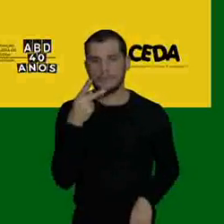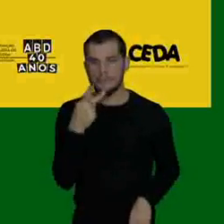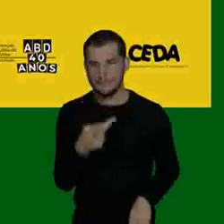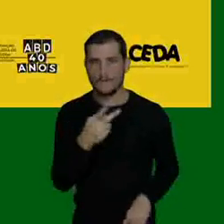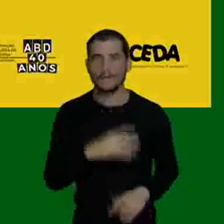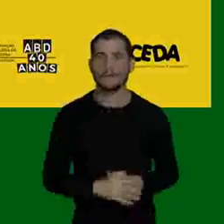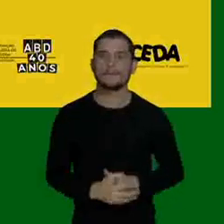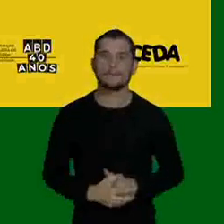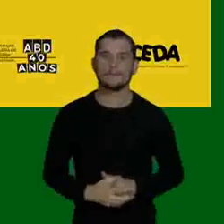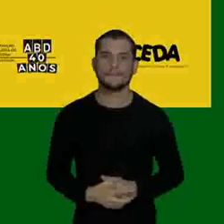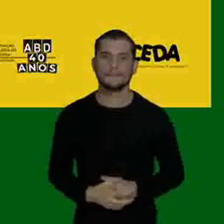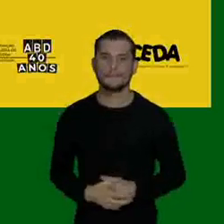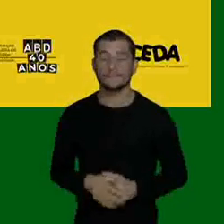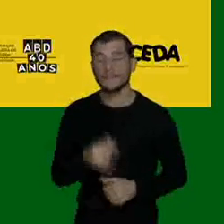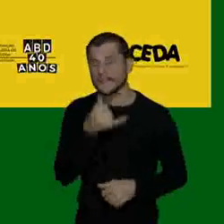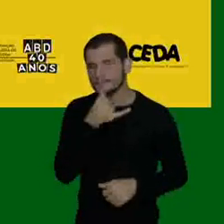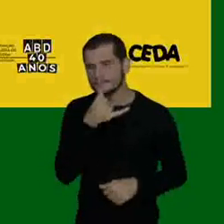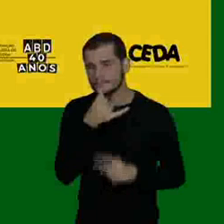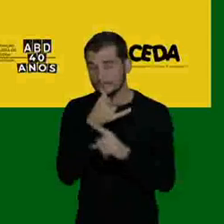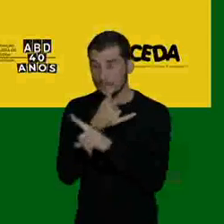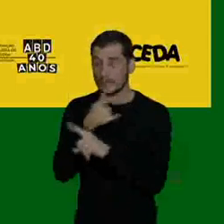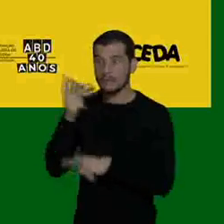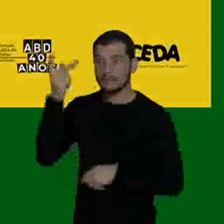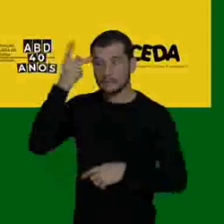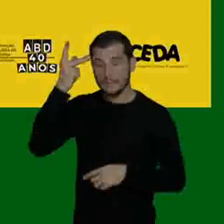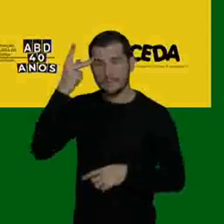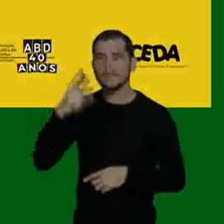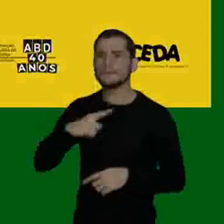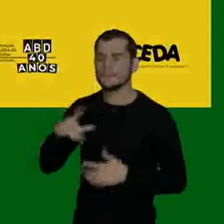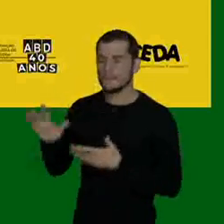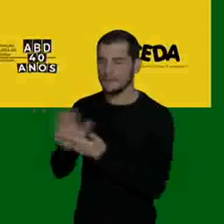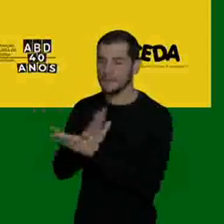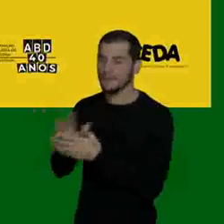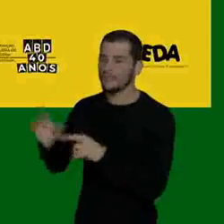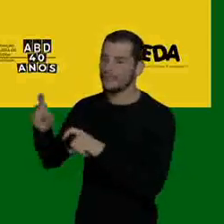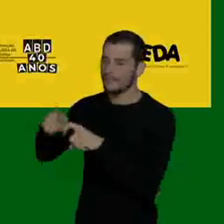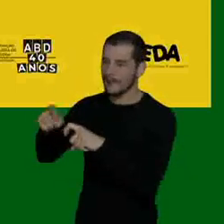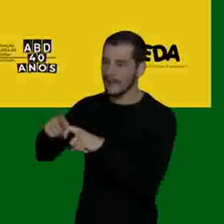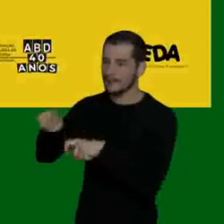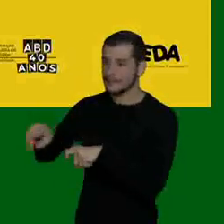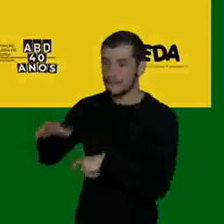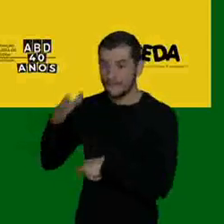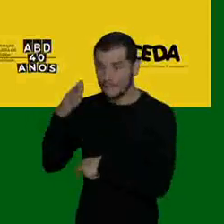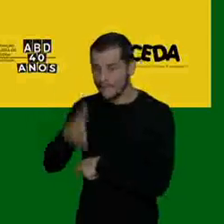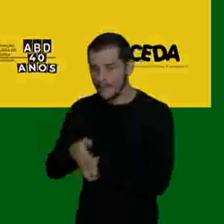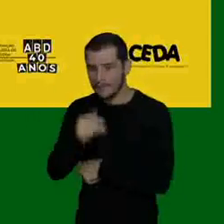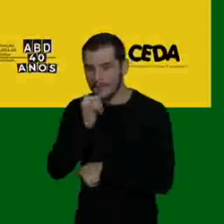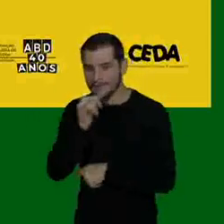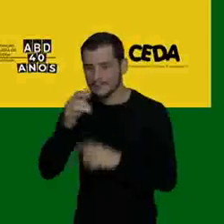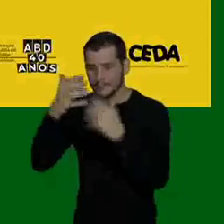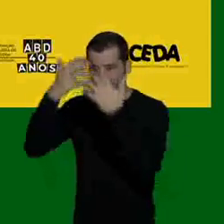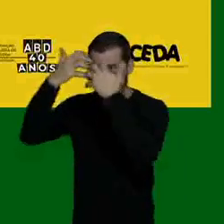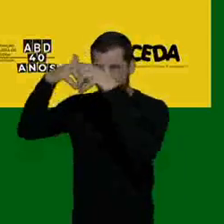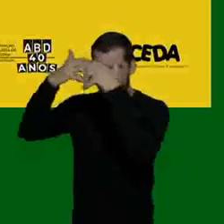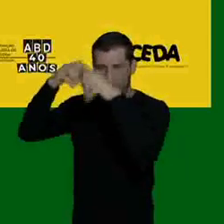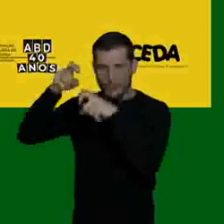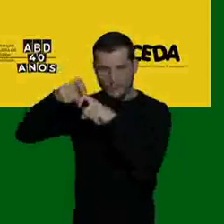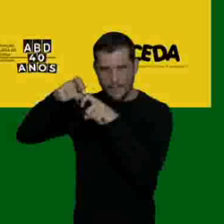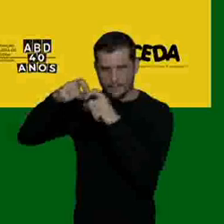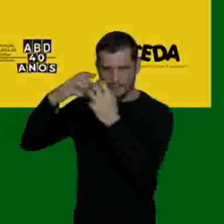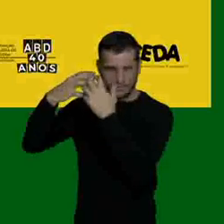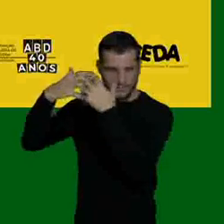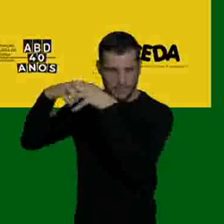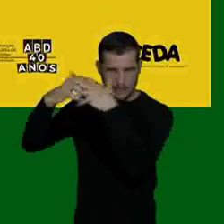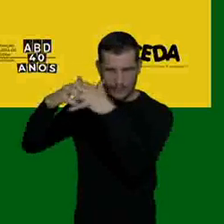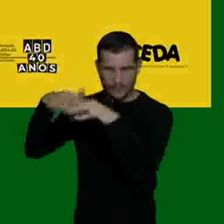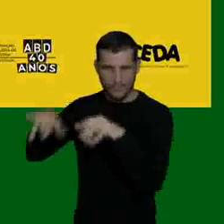ã em São Paulo muitos médicos a criança vai fazer por exemplo com neurologista uma uma consulta ele